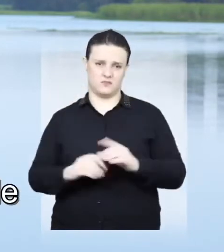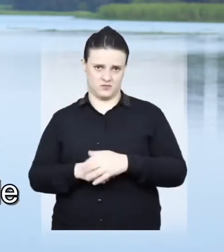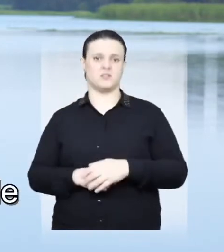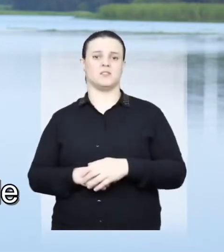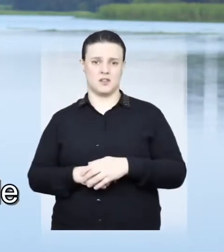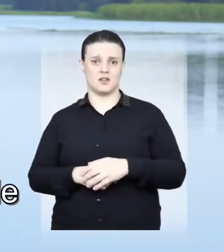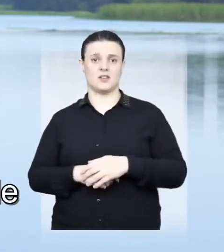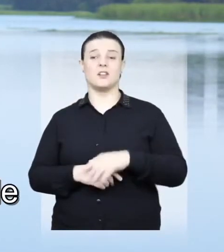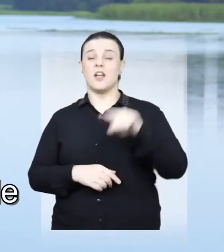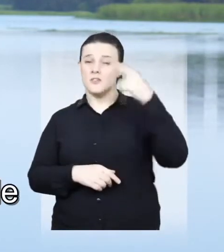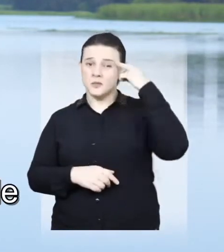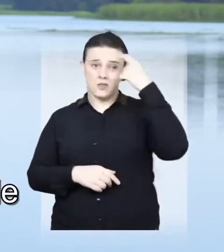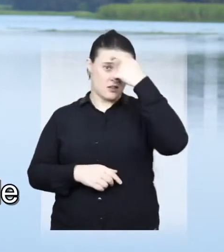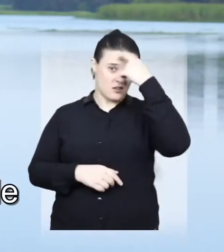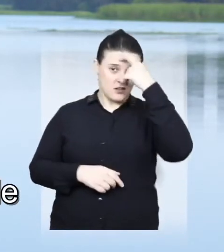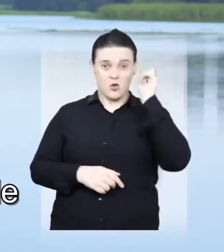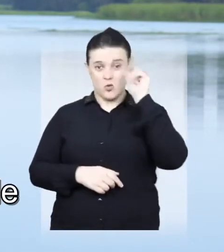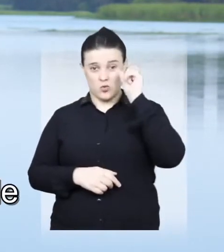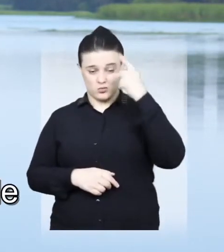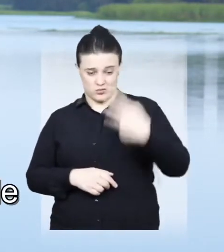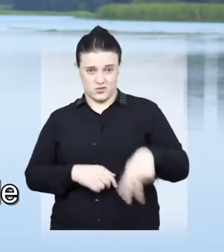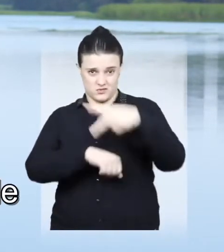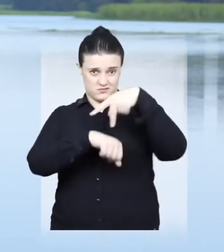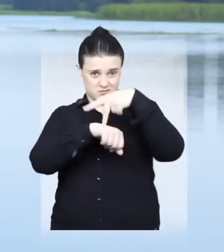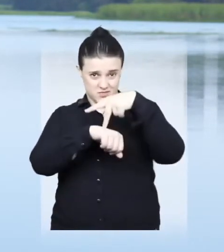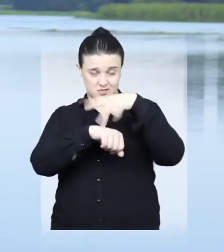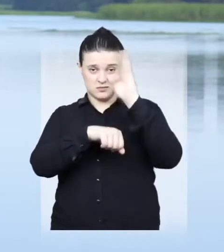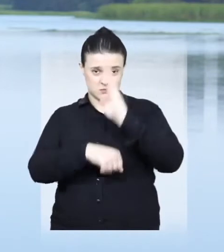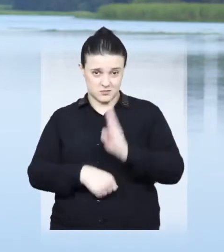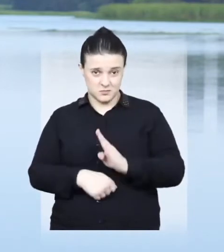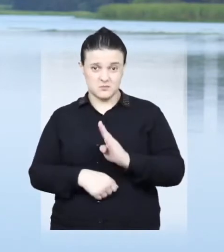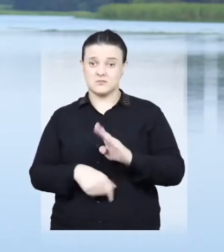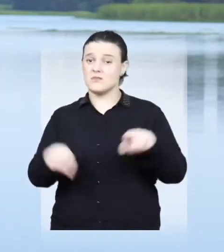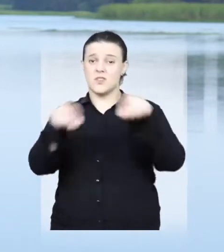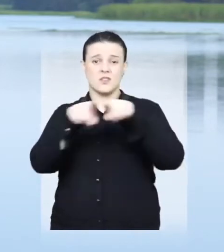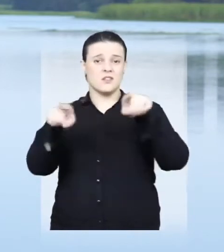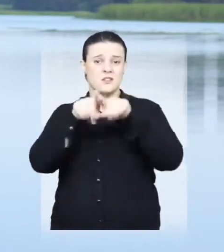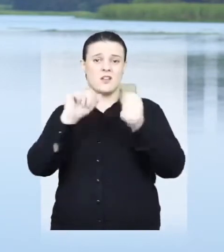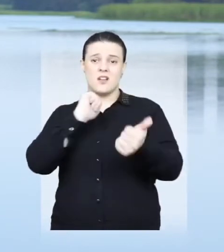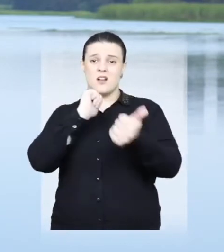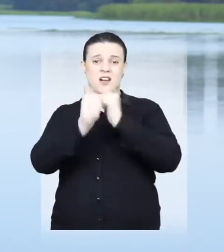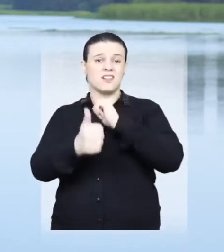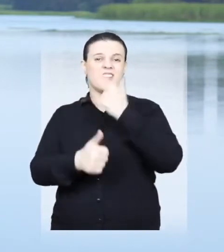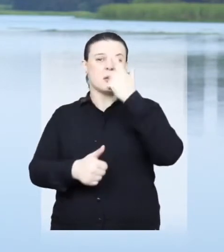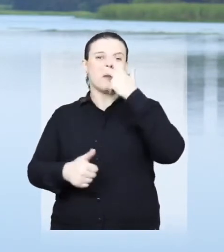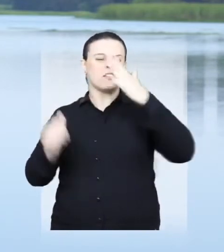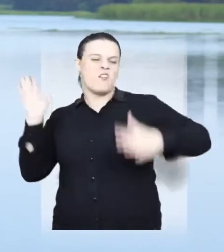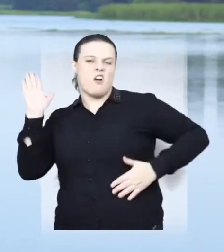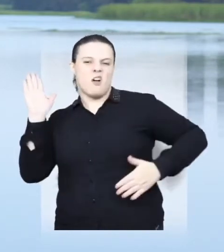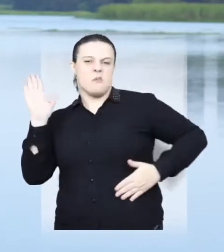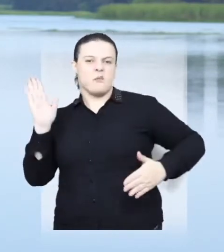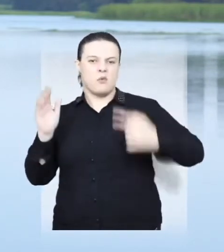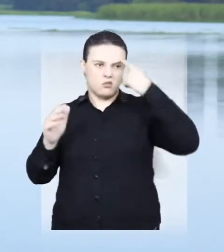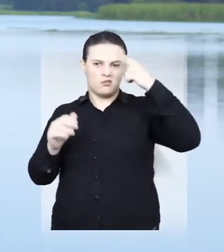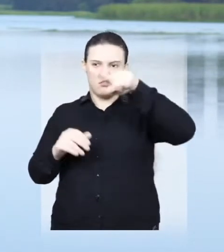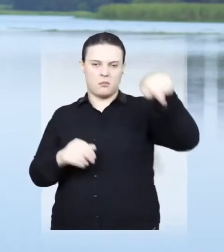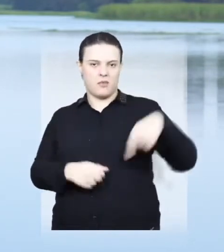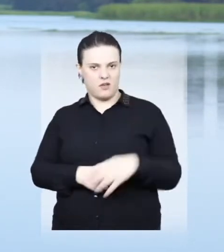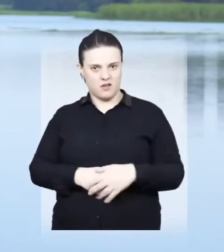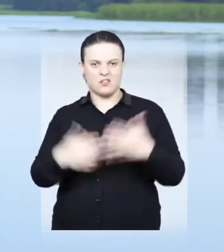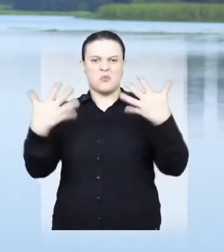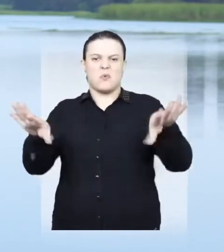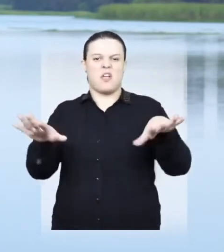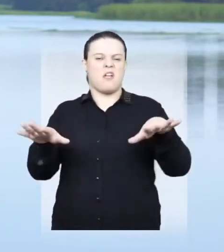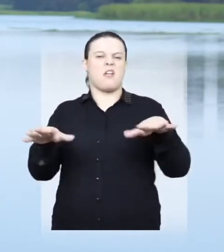E aí você junta com a mentalidade e a cultura do nosso país, que faz com que atleta aqui seja vagabundo, por exemplo. E aí quando